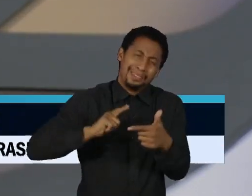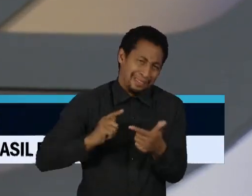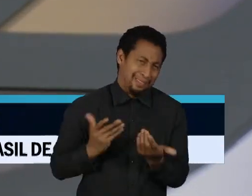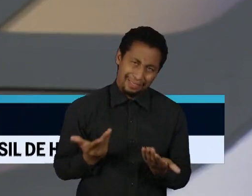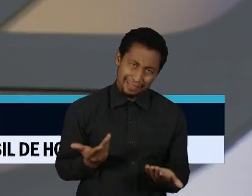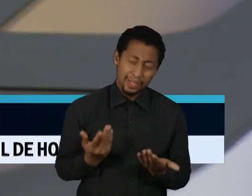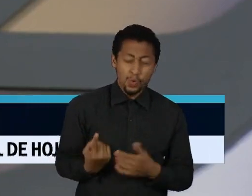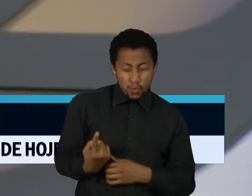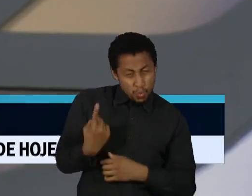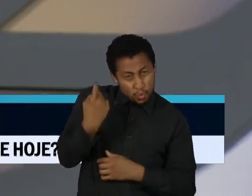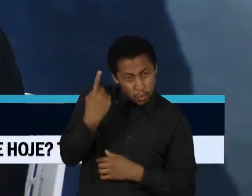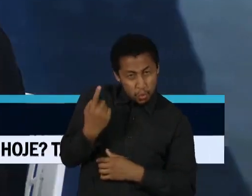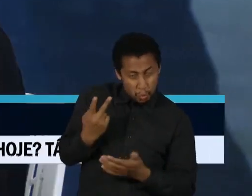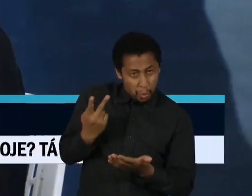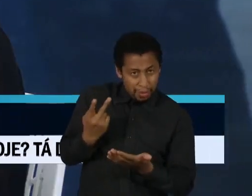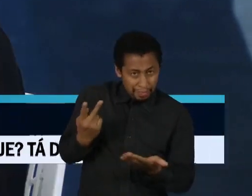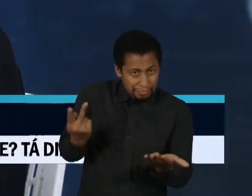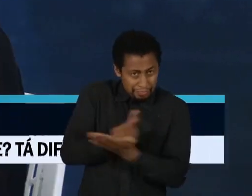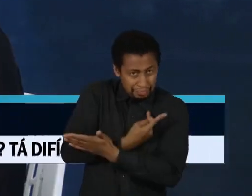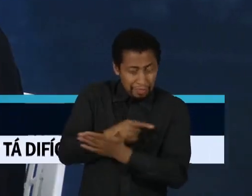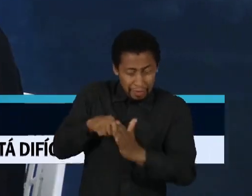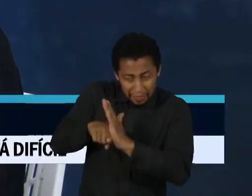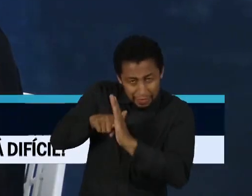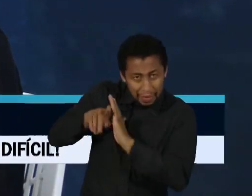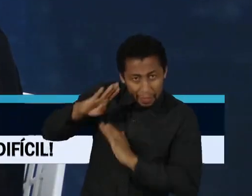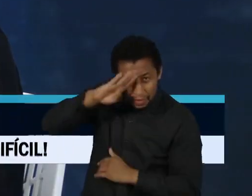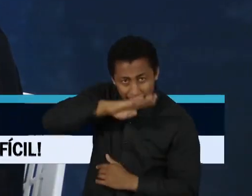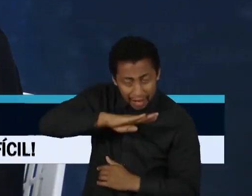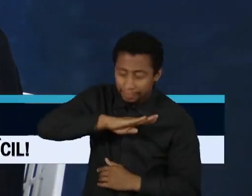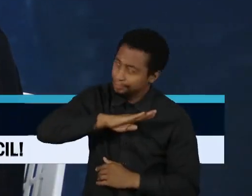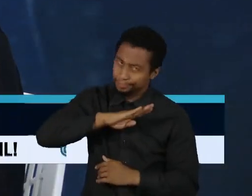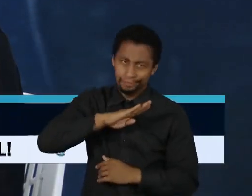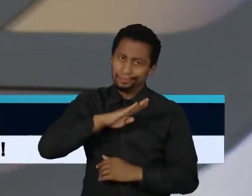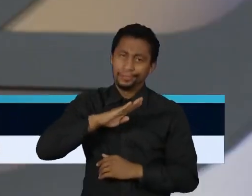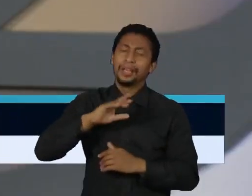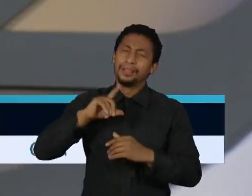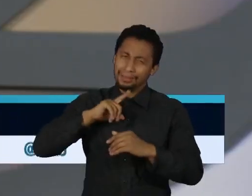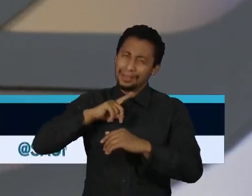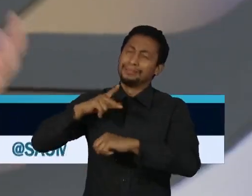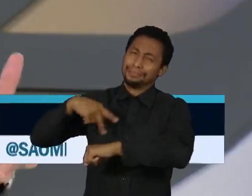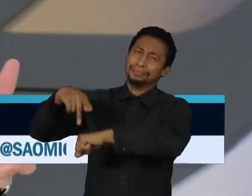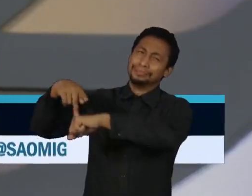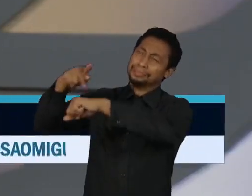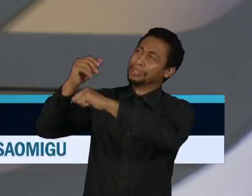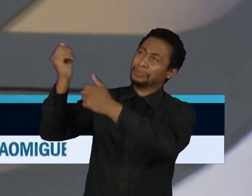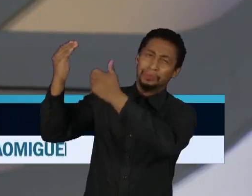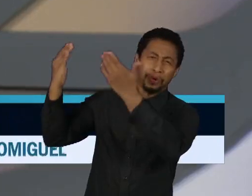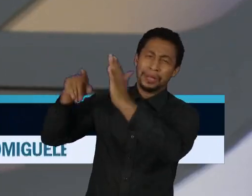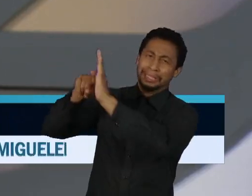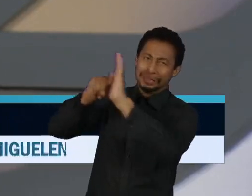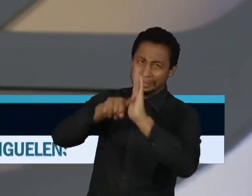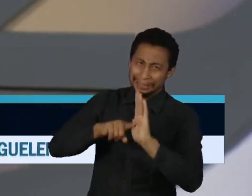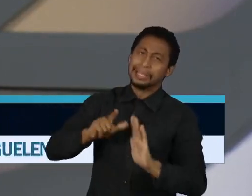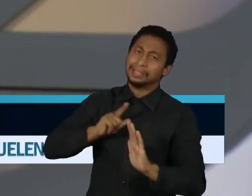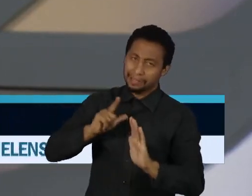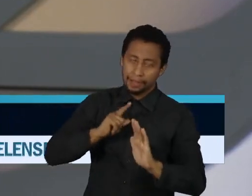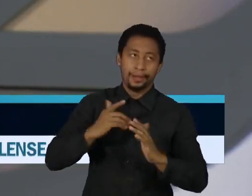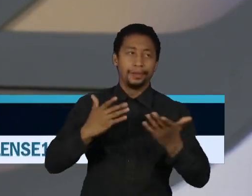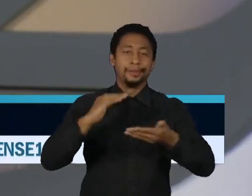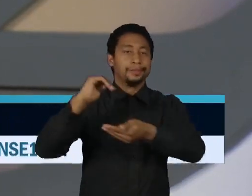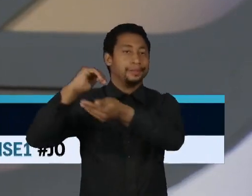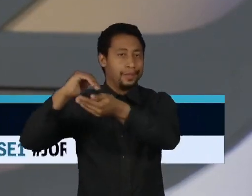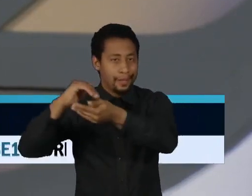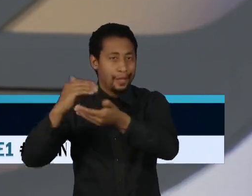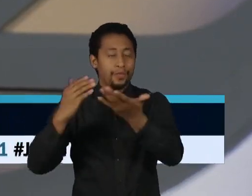a investigação dos atos de Jair Bolsonaro. Ele é investigado em instâncias internacionais, nas instâncias ordinárias, no Supremo